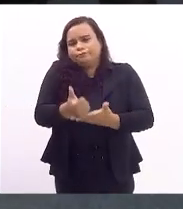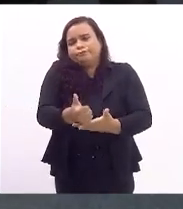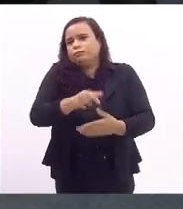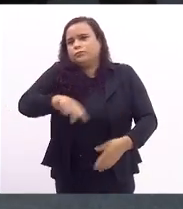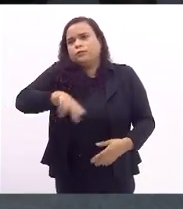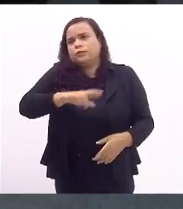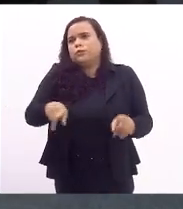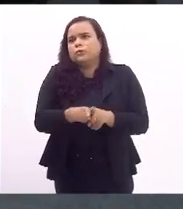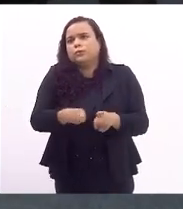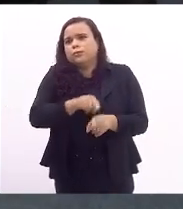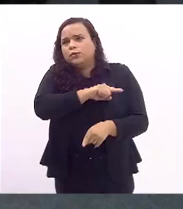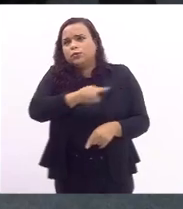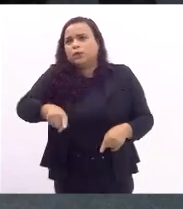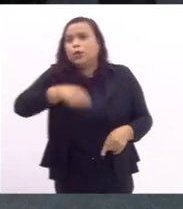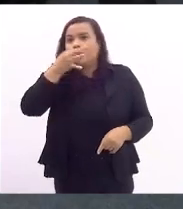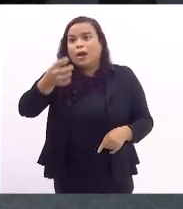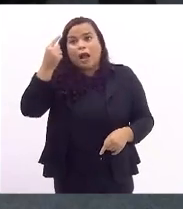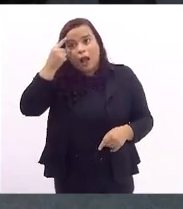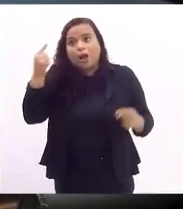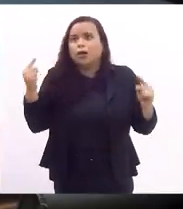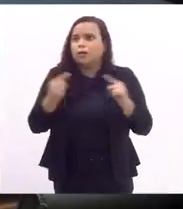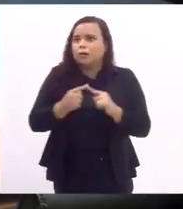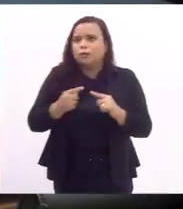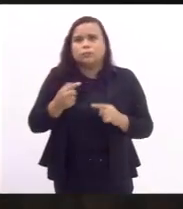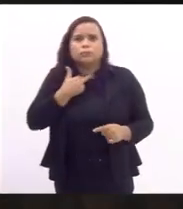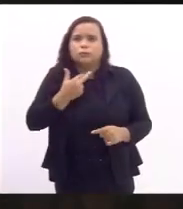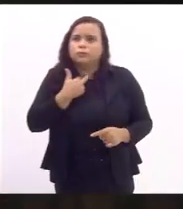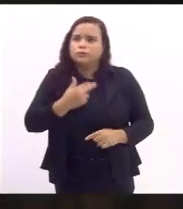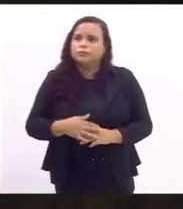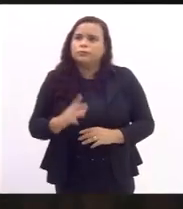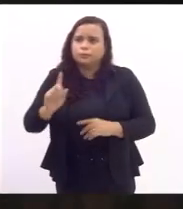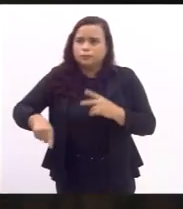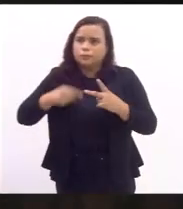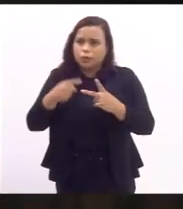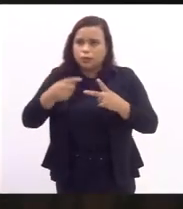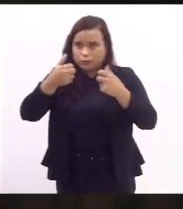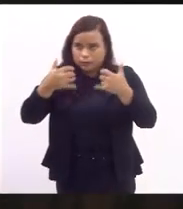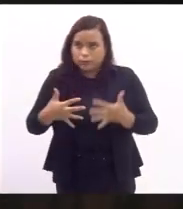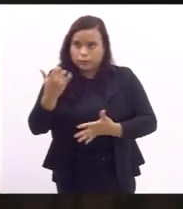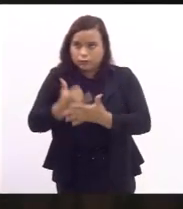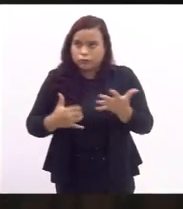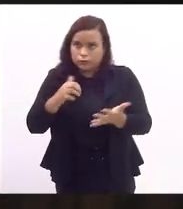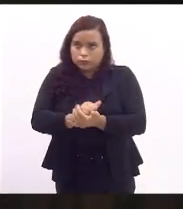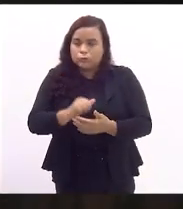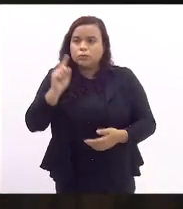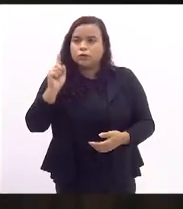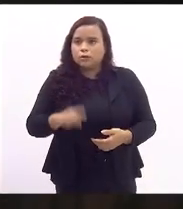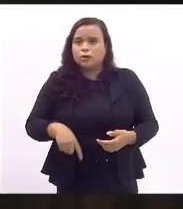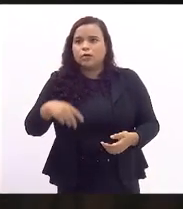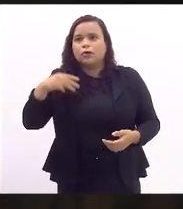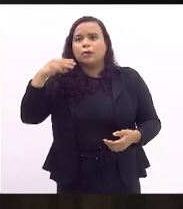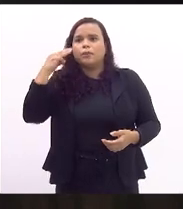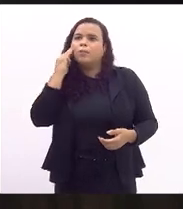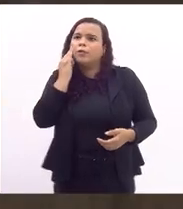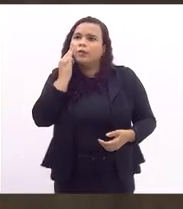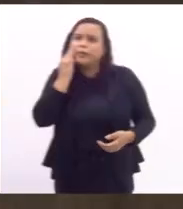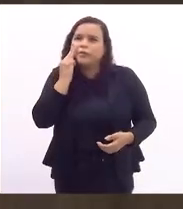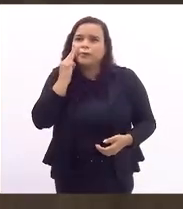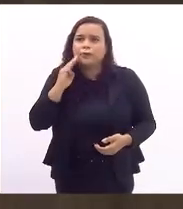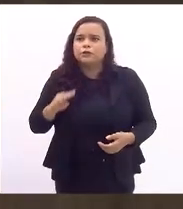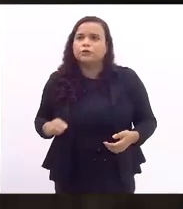pouco deveriam achar que cabe Obrigado Presidente próximo a da escrita é a nave deputada Mônica Francisco